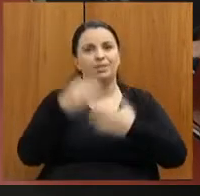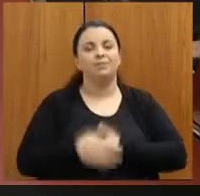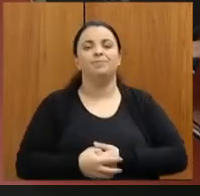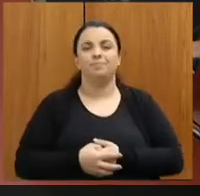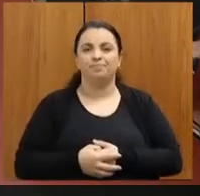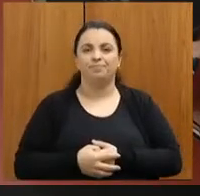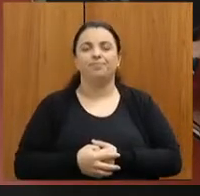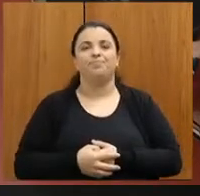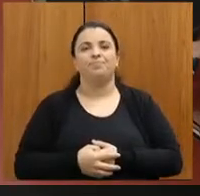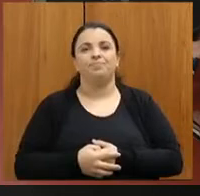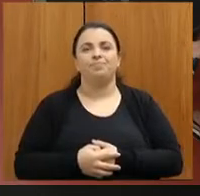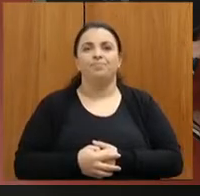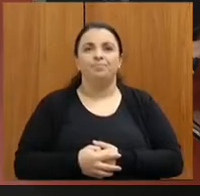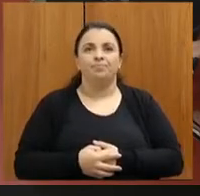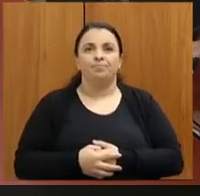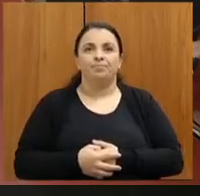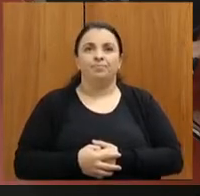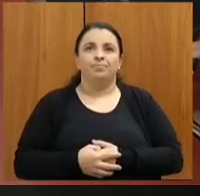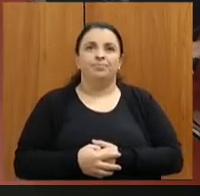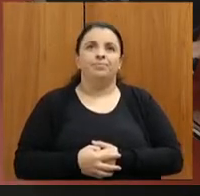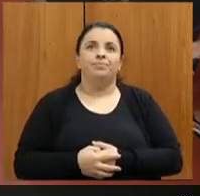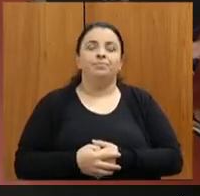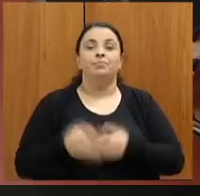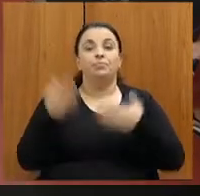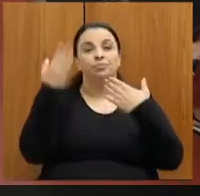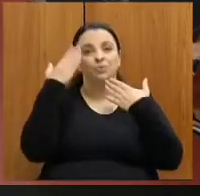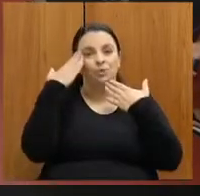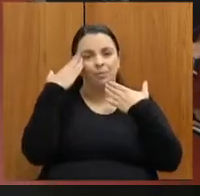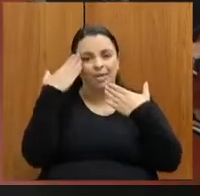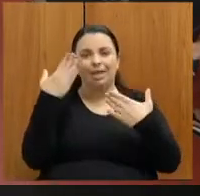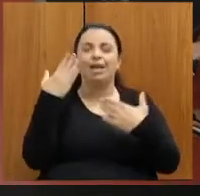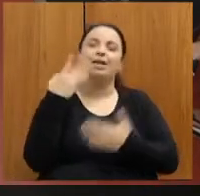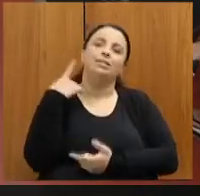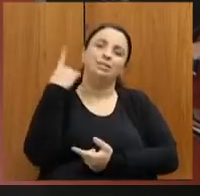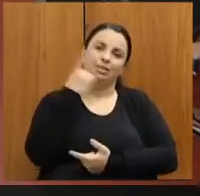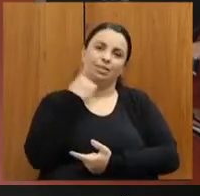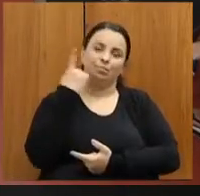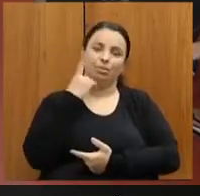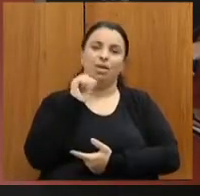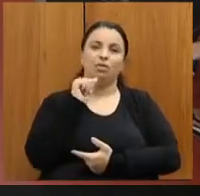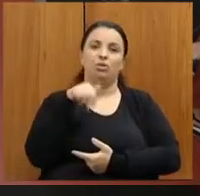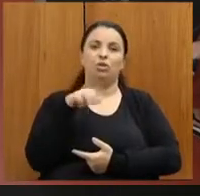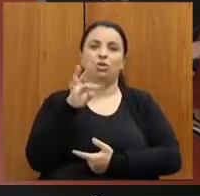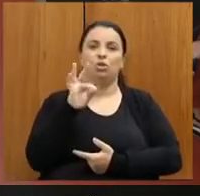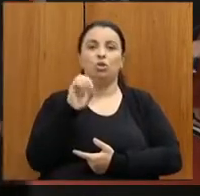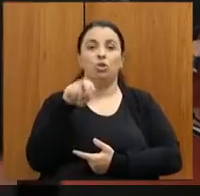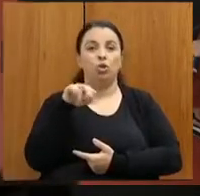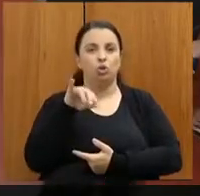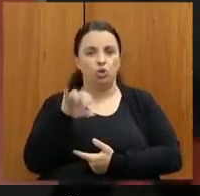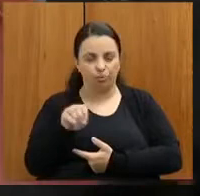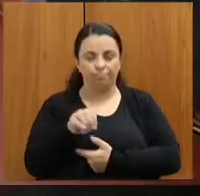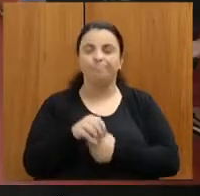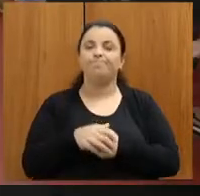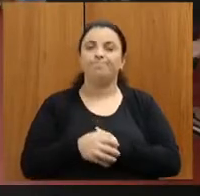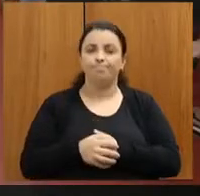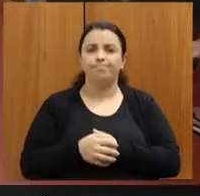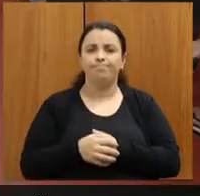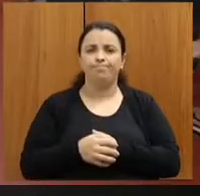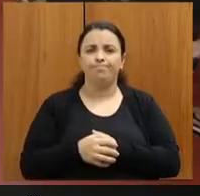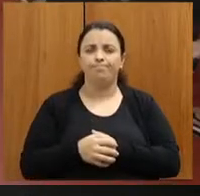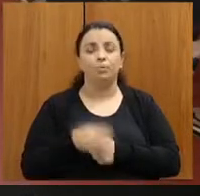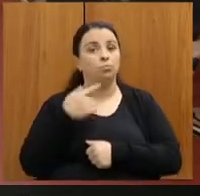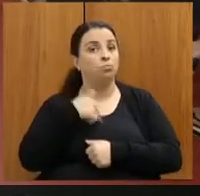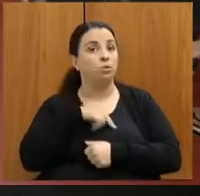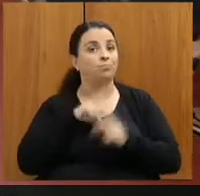não é obrigado obrigado Deputado tornar antes a gente vem